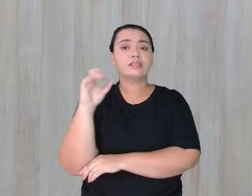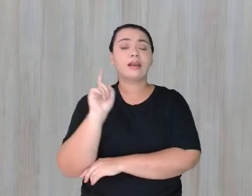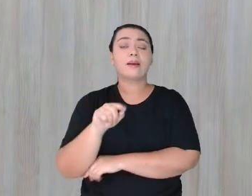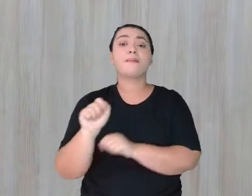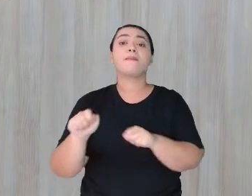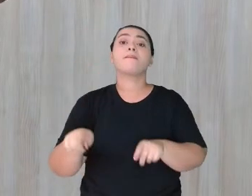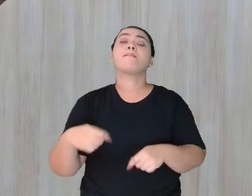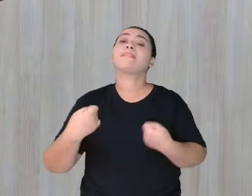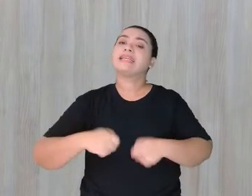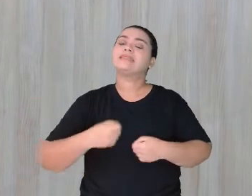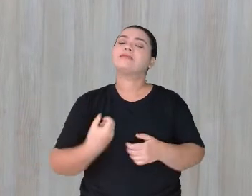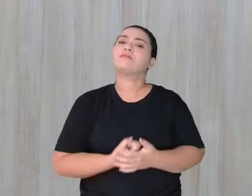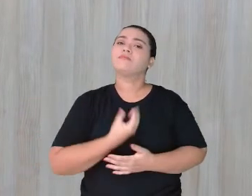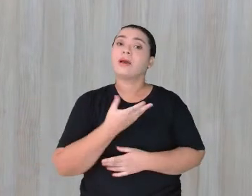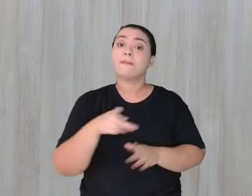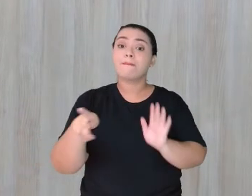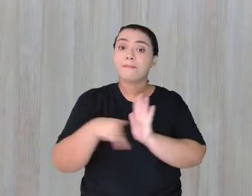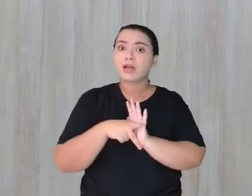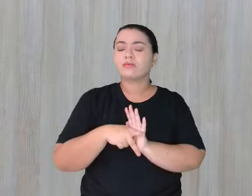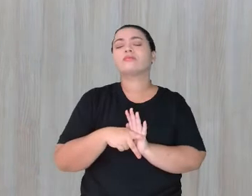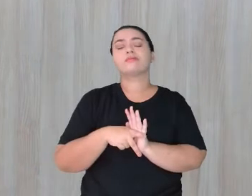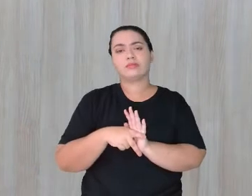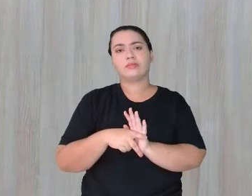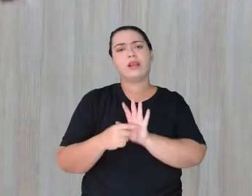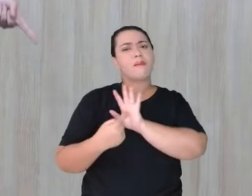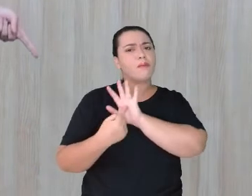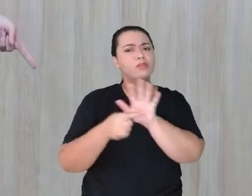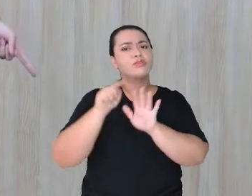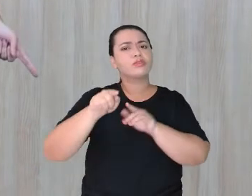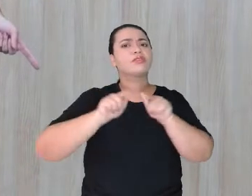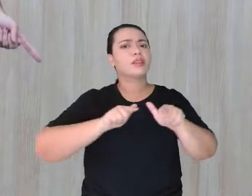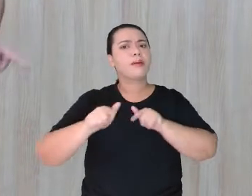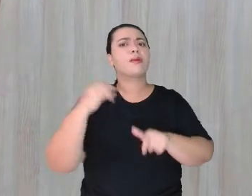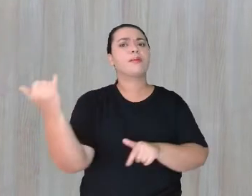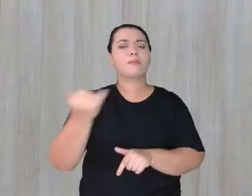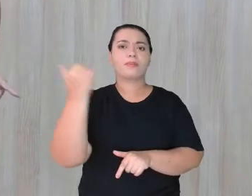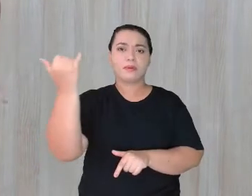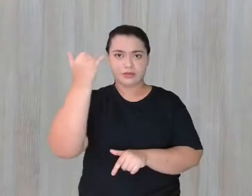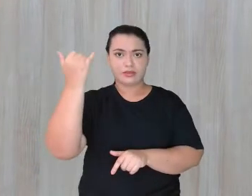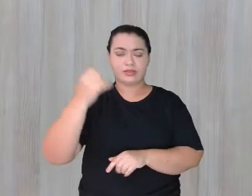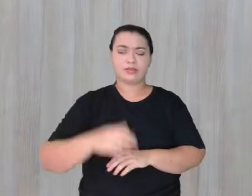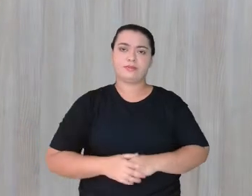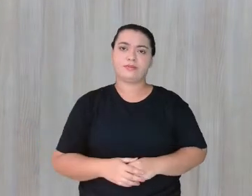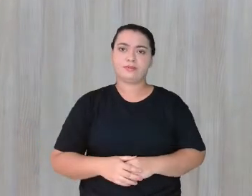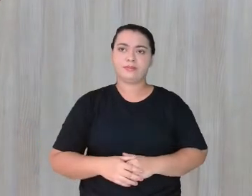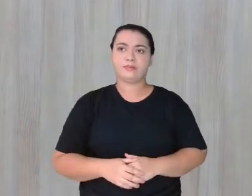é um ponto importante para mostrar que o seu trabalho é relevante para a sociedade, tá?